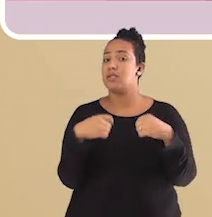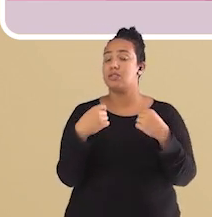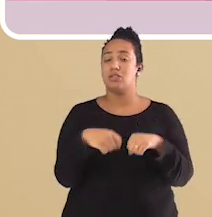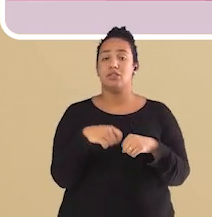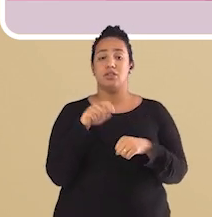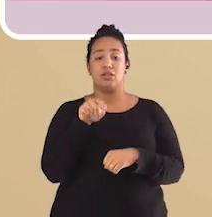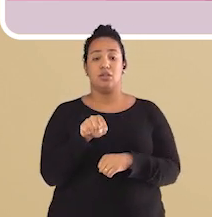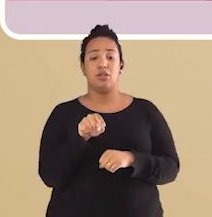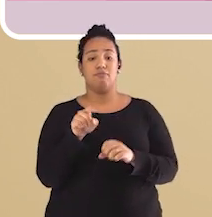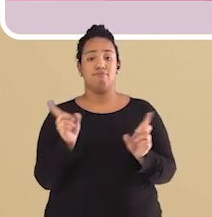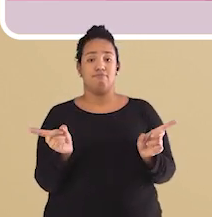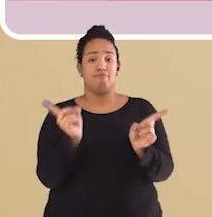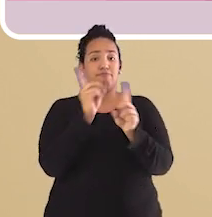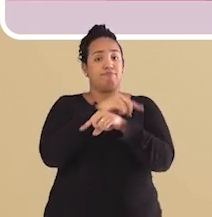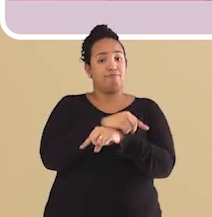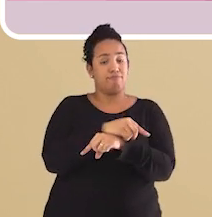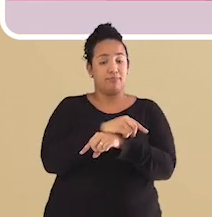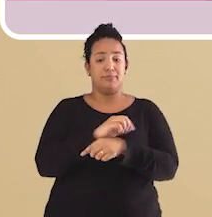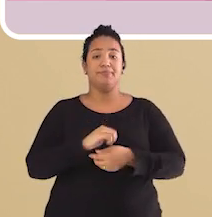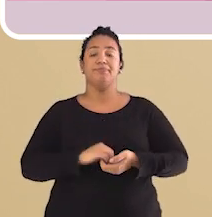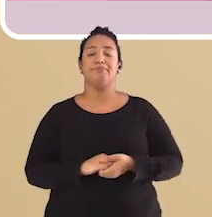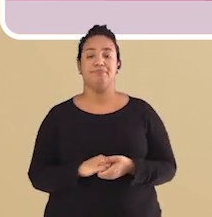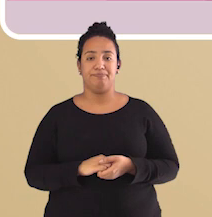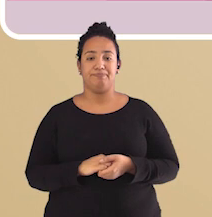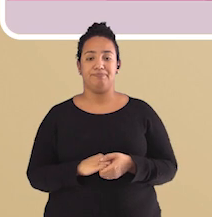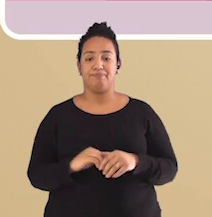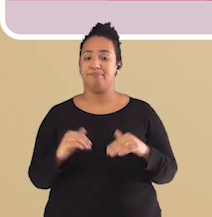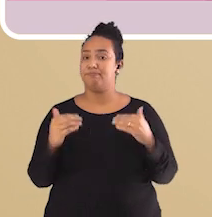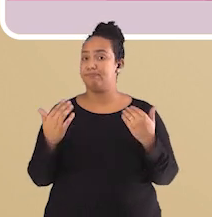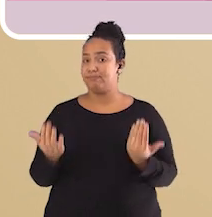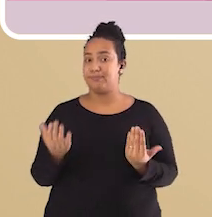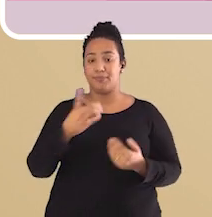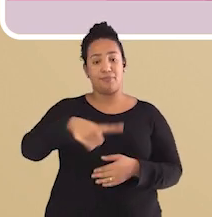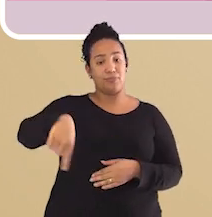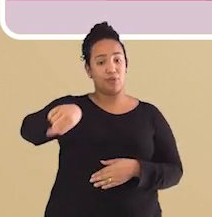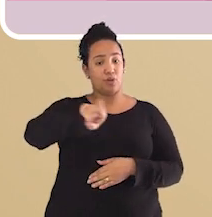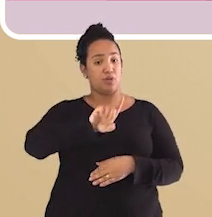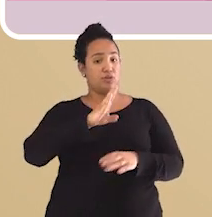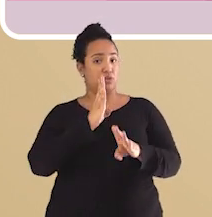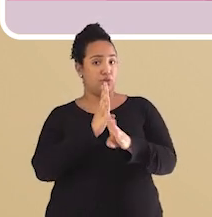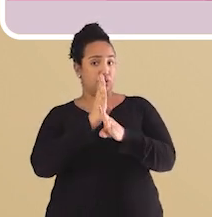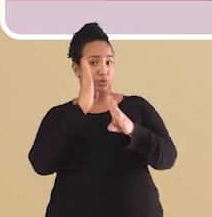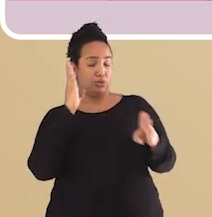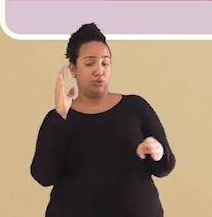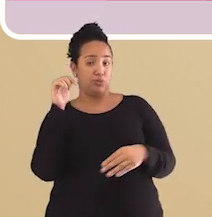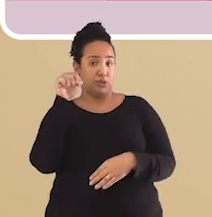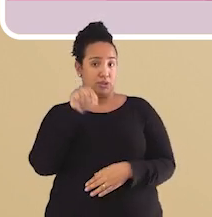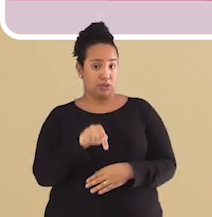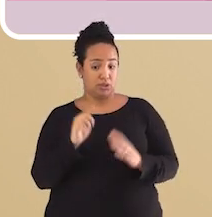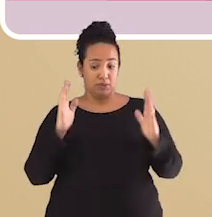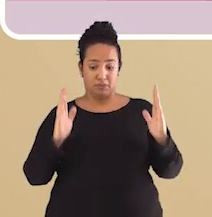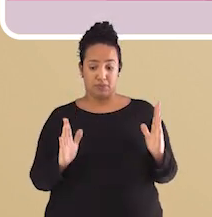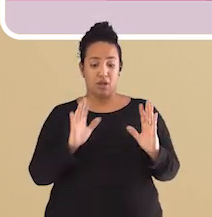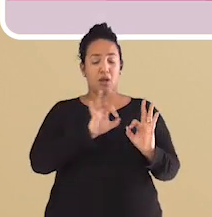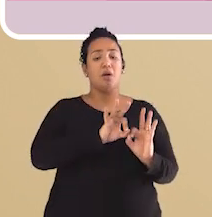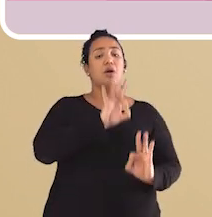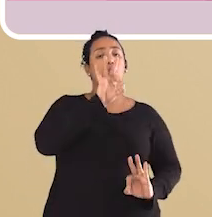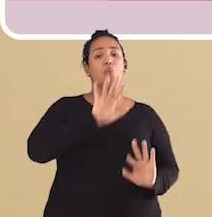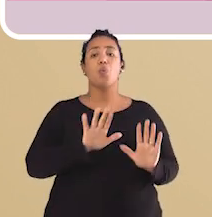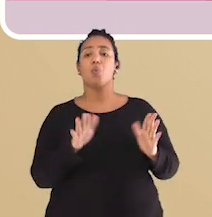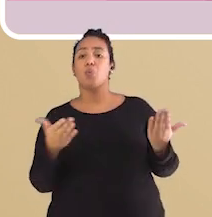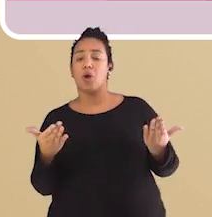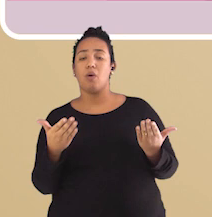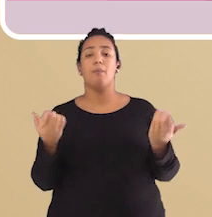a operação inversa da potência. Assim, para descobrir a medida do seu lado, nós vamos